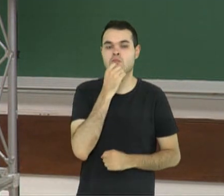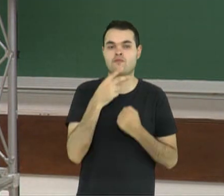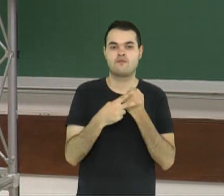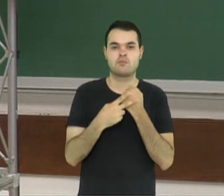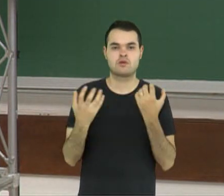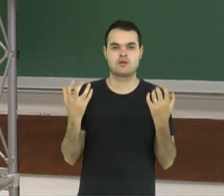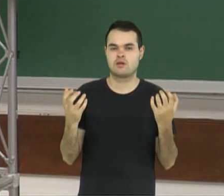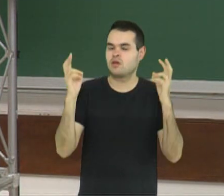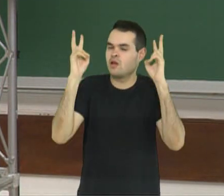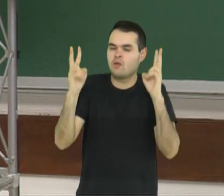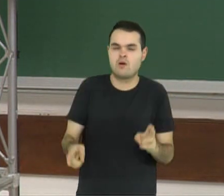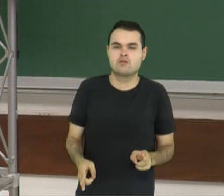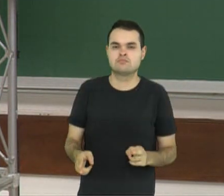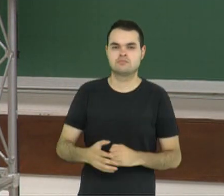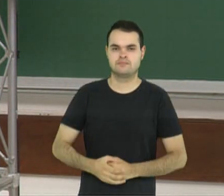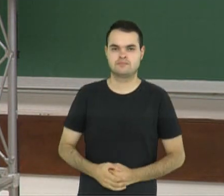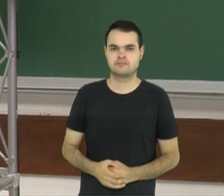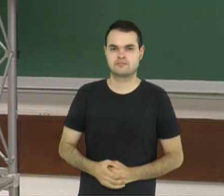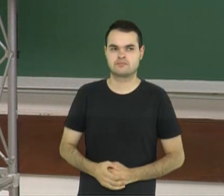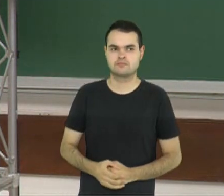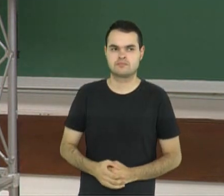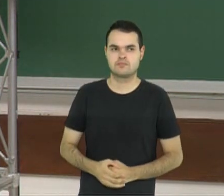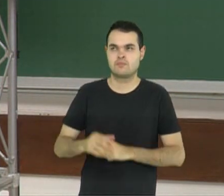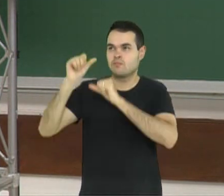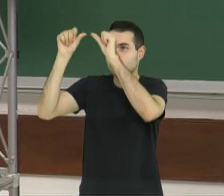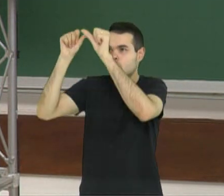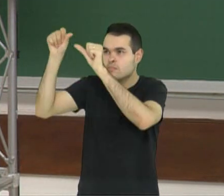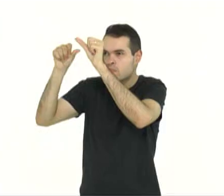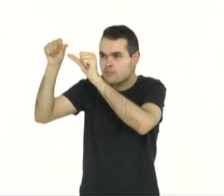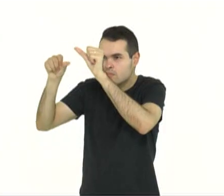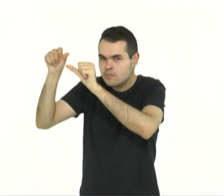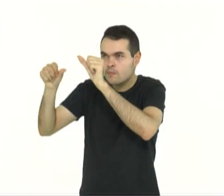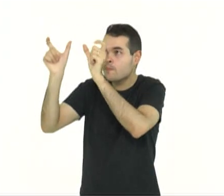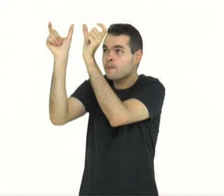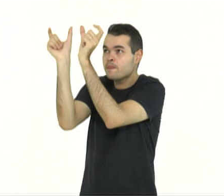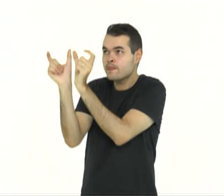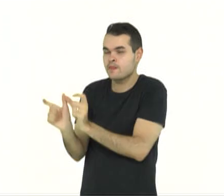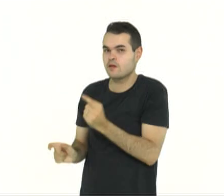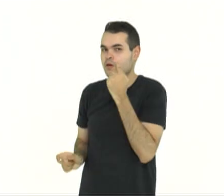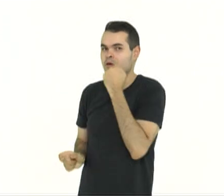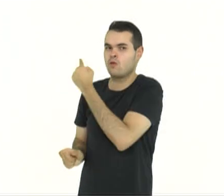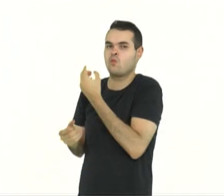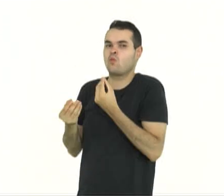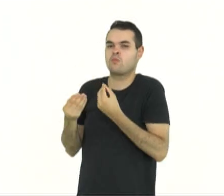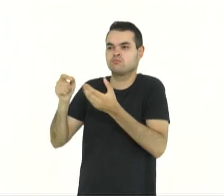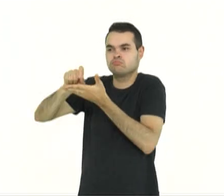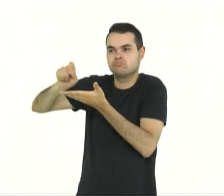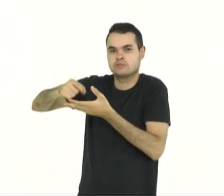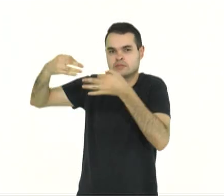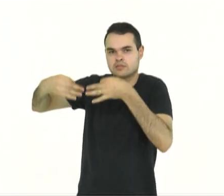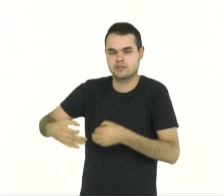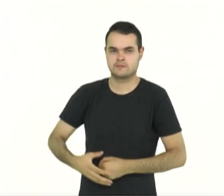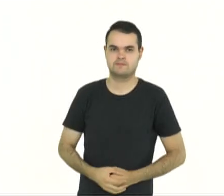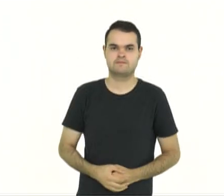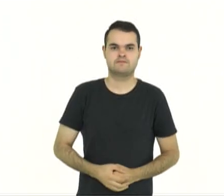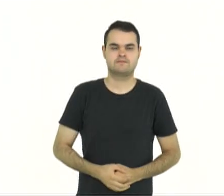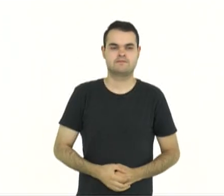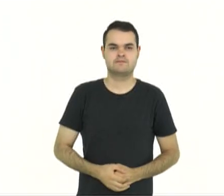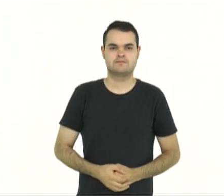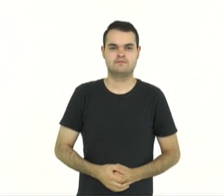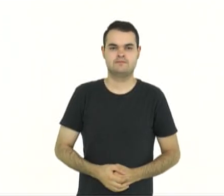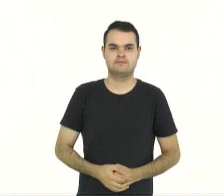querer, a mesma coisa. Conjuga lá o verbo querer. Eu quero, tu quieres, ele quiere, nosotros queremos, vosotros